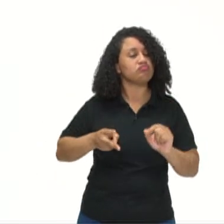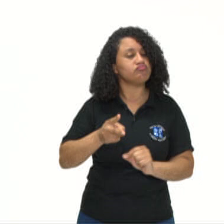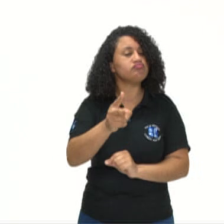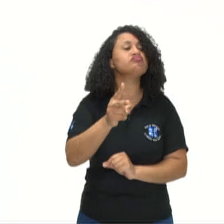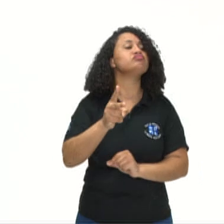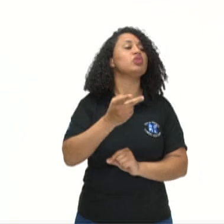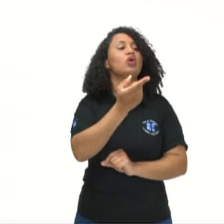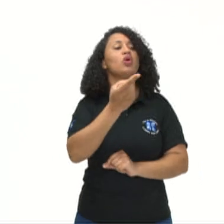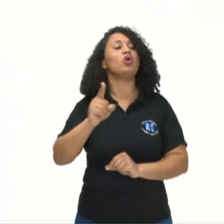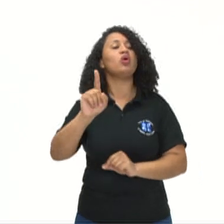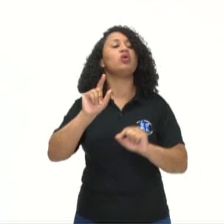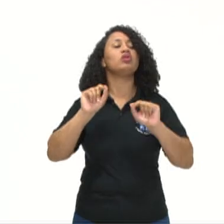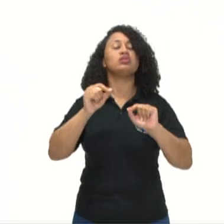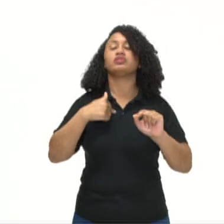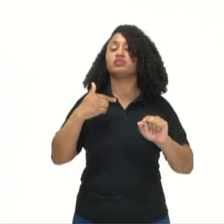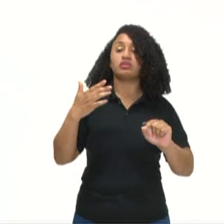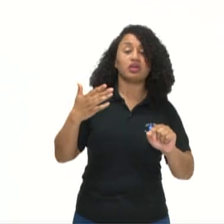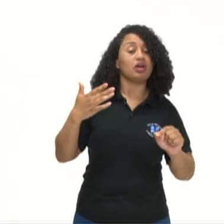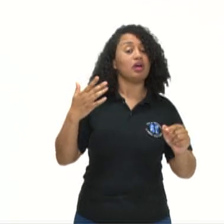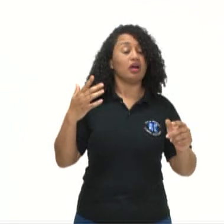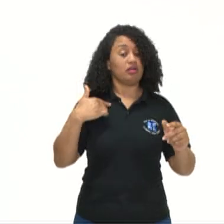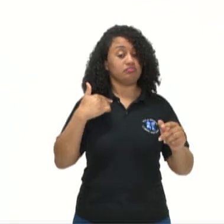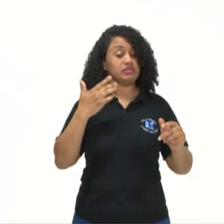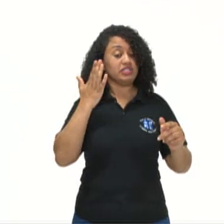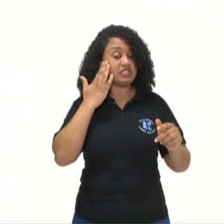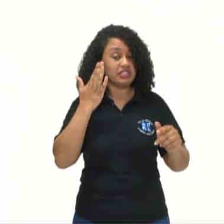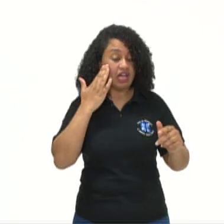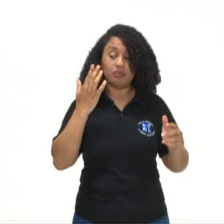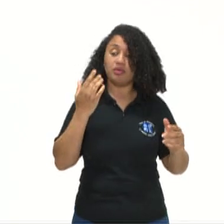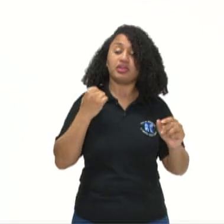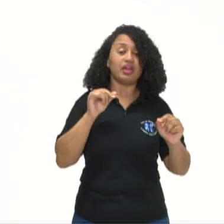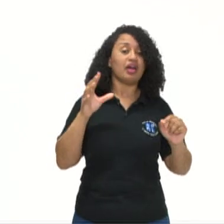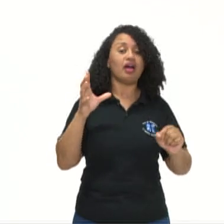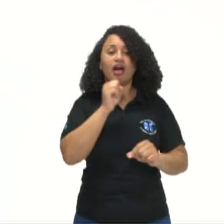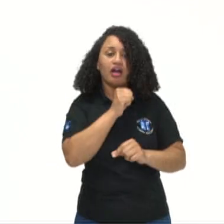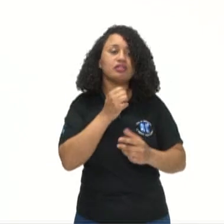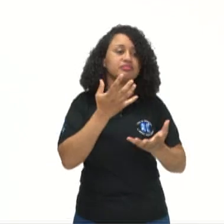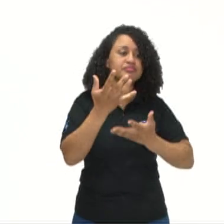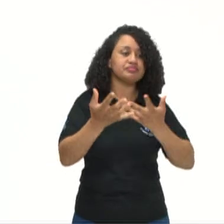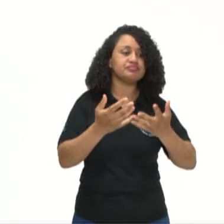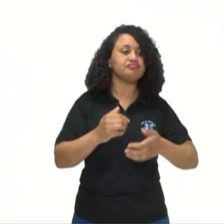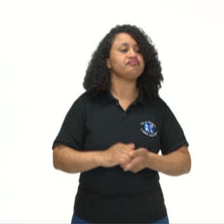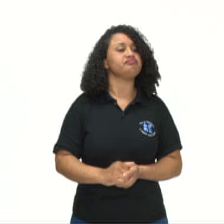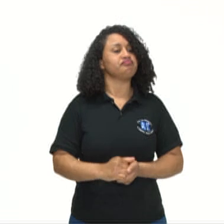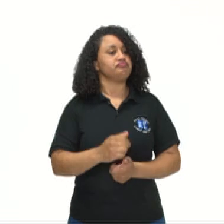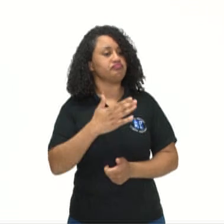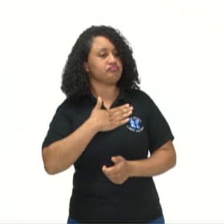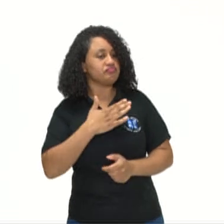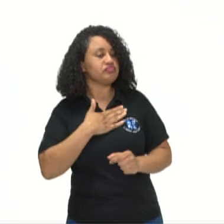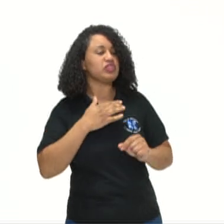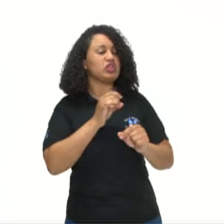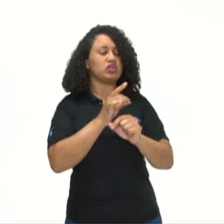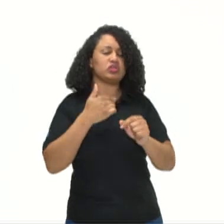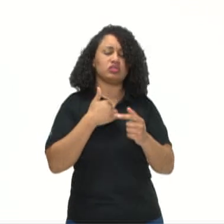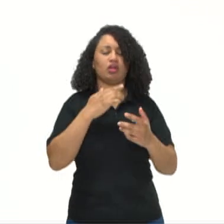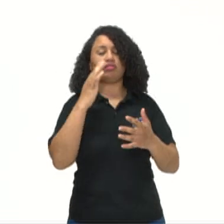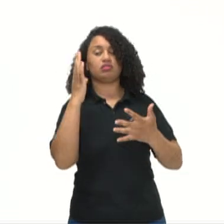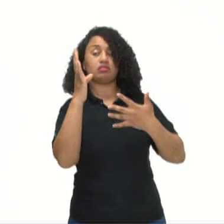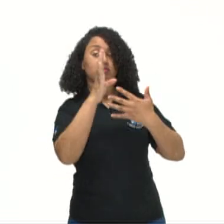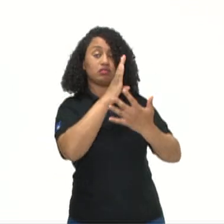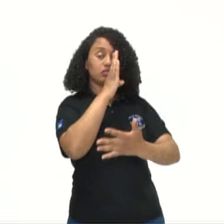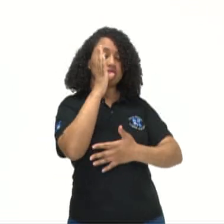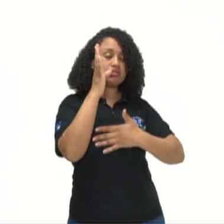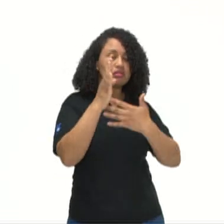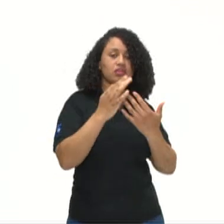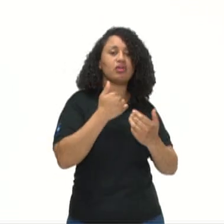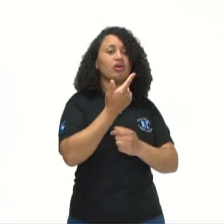permanente, outra parte se sabe de repente. Uma parte de mim é só vertigem,